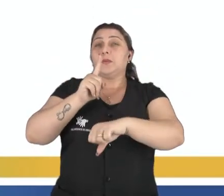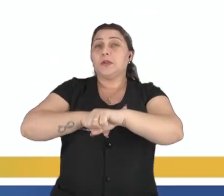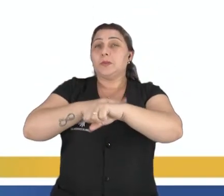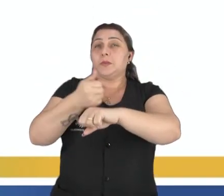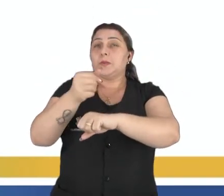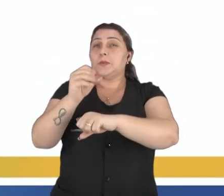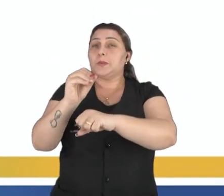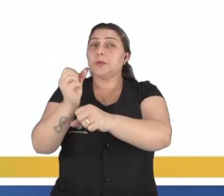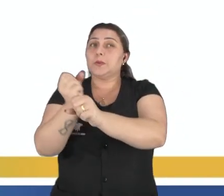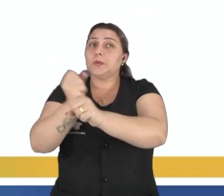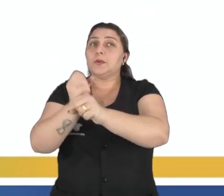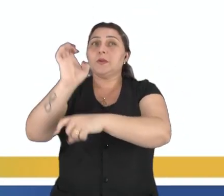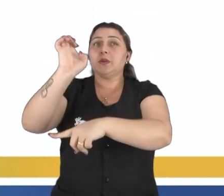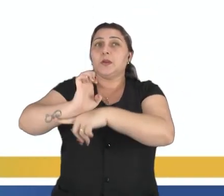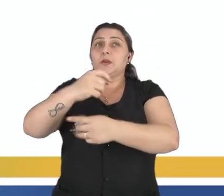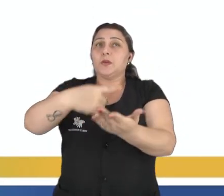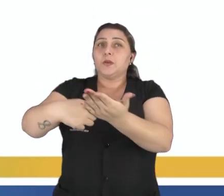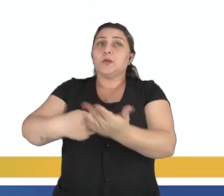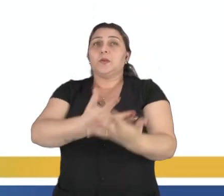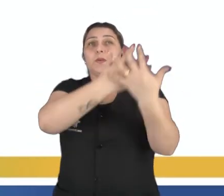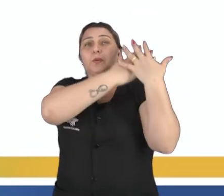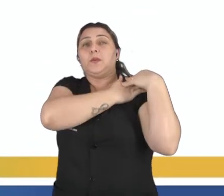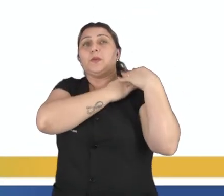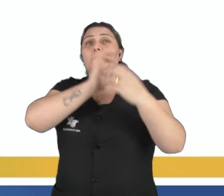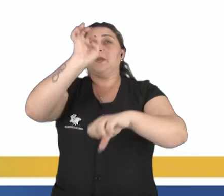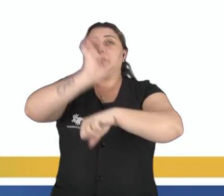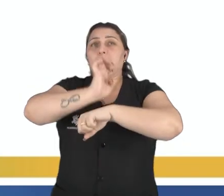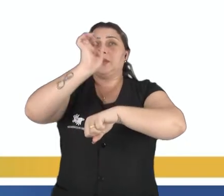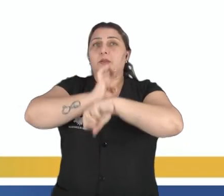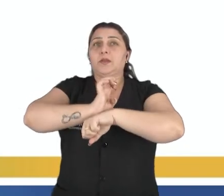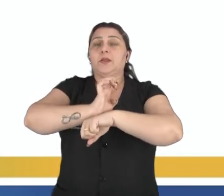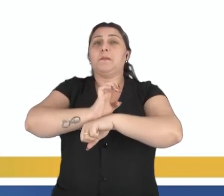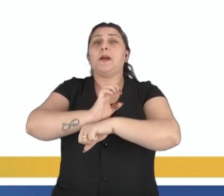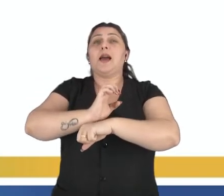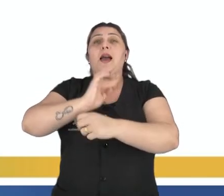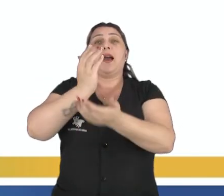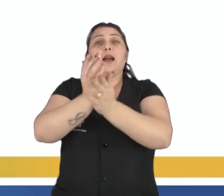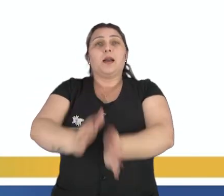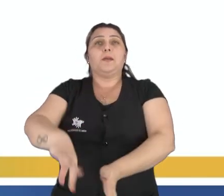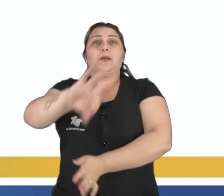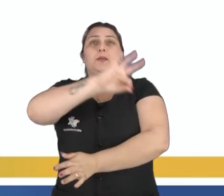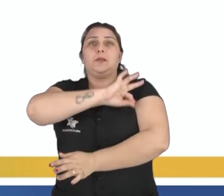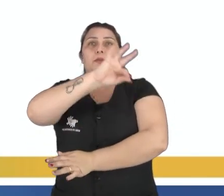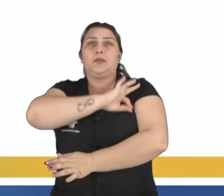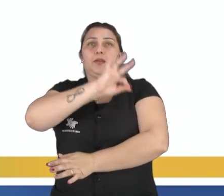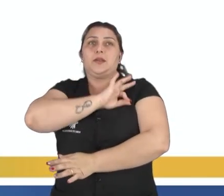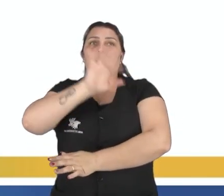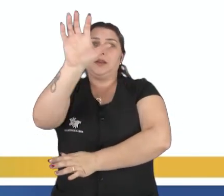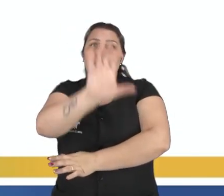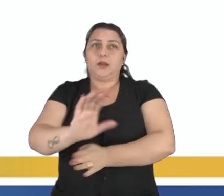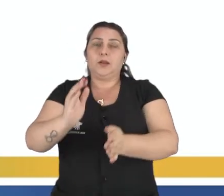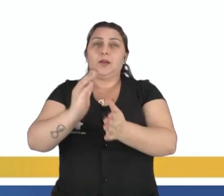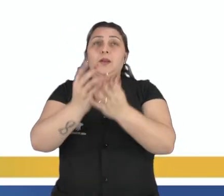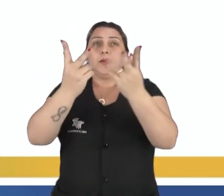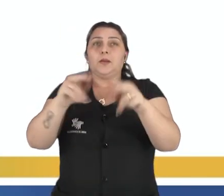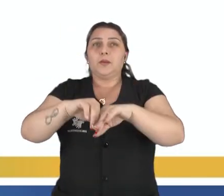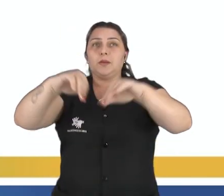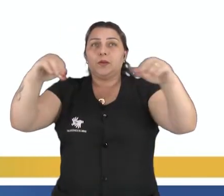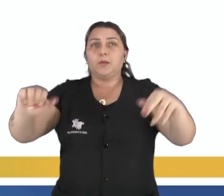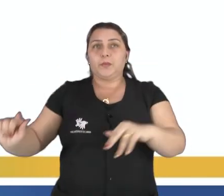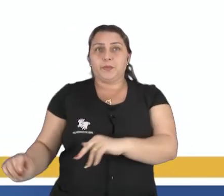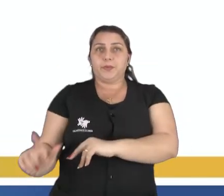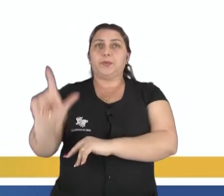anos. E E. Compromissos de ambos os estados na desmilitarização da região e na partilha igual dos